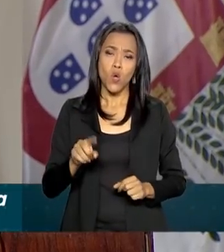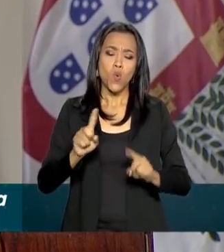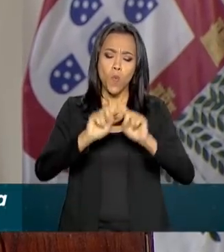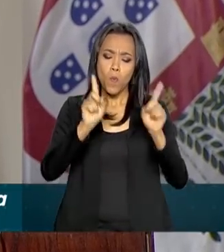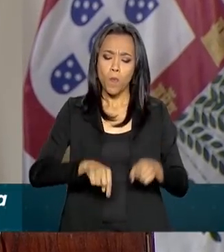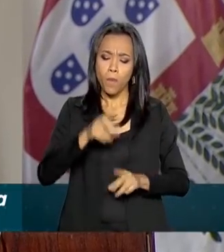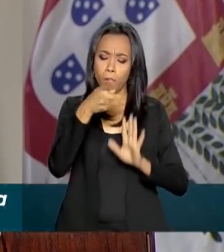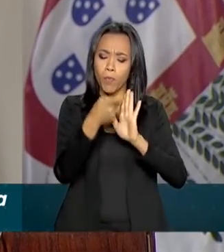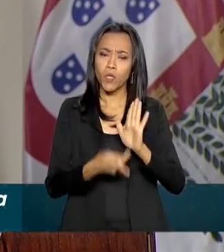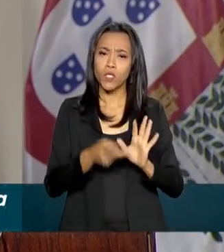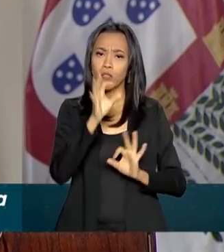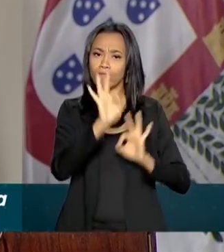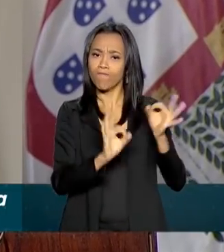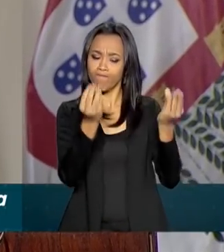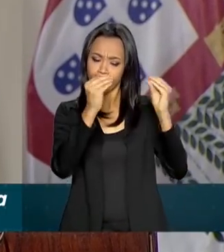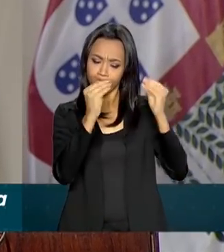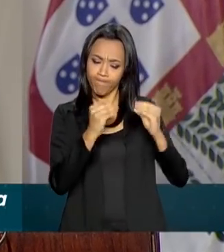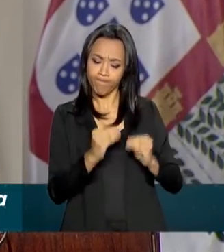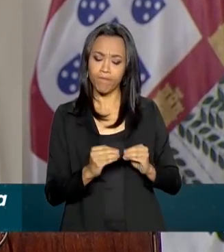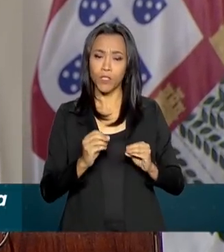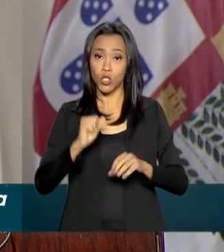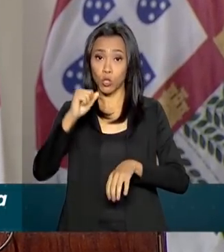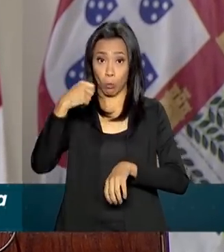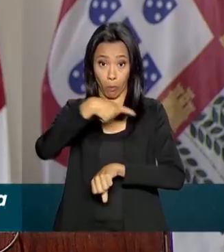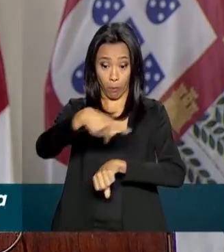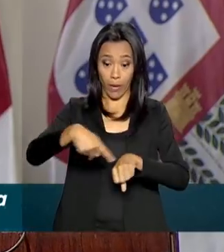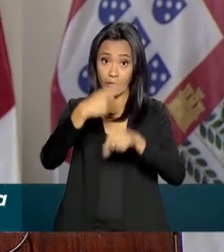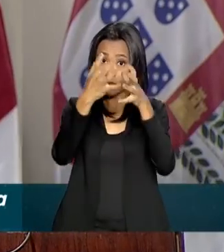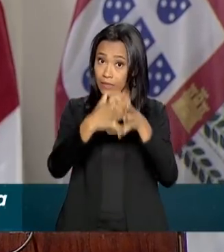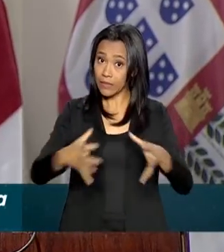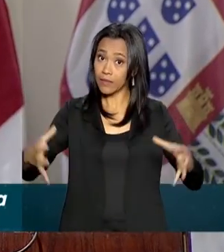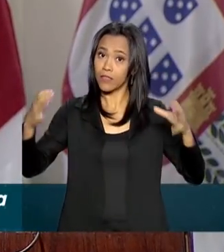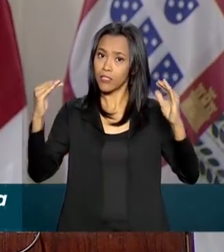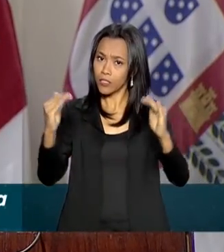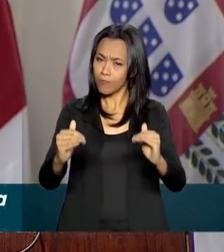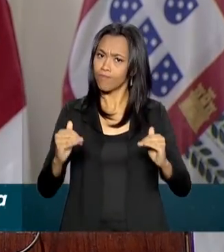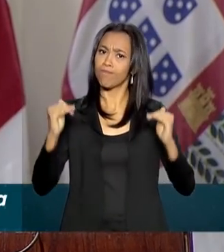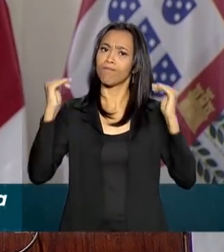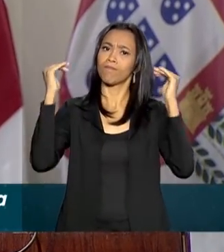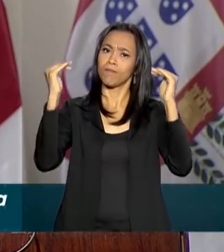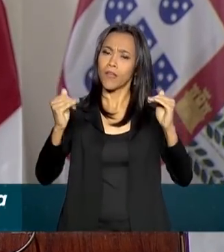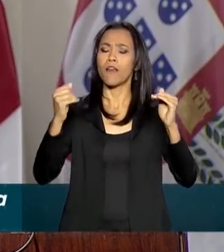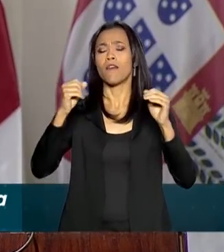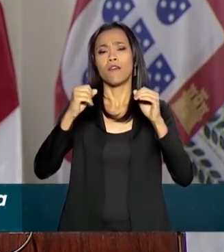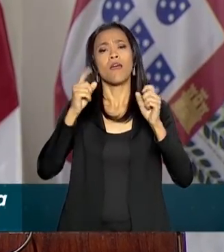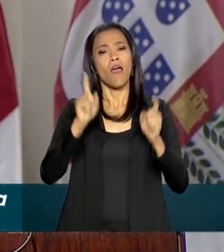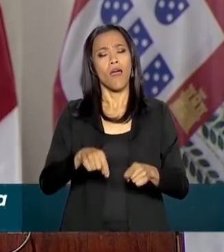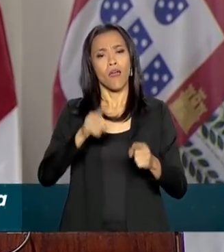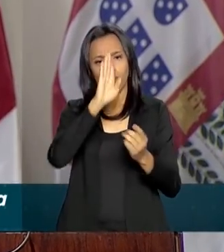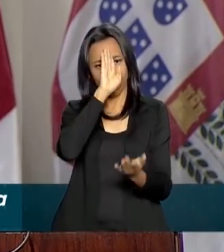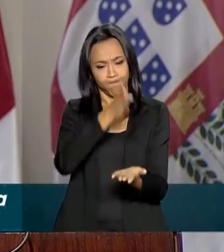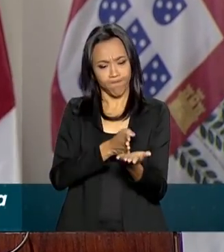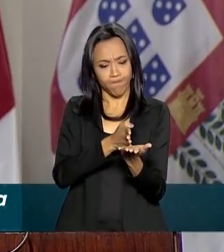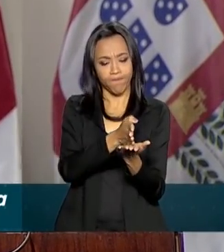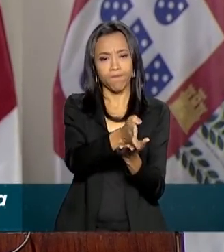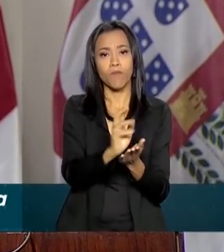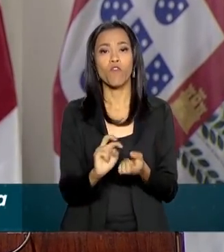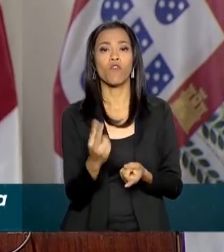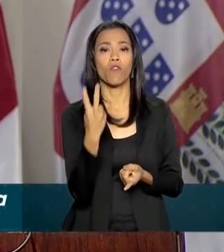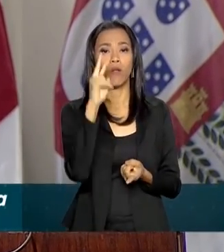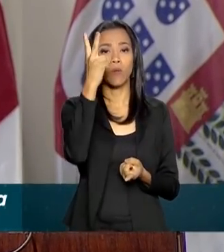de um brasil grande soberano e próspero fiel aos valores e aos anseios do seu